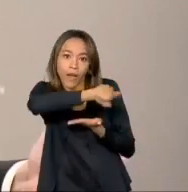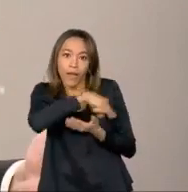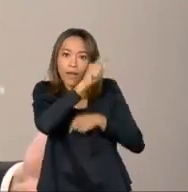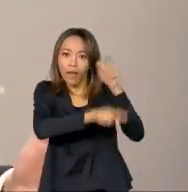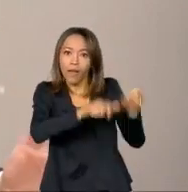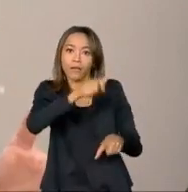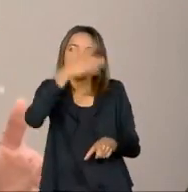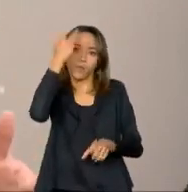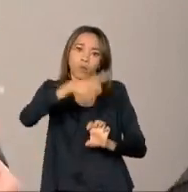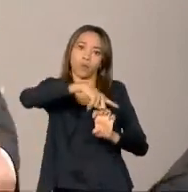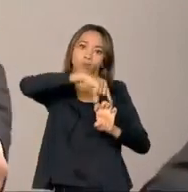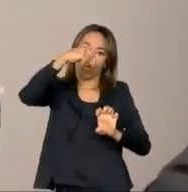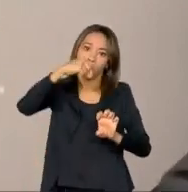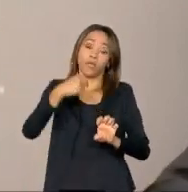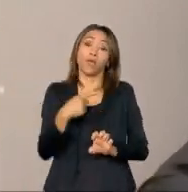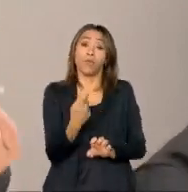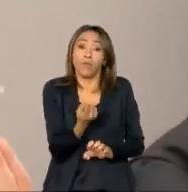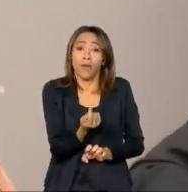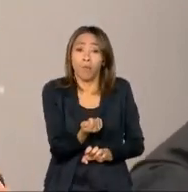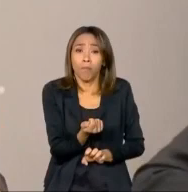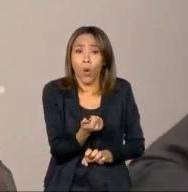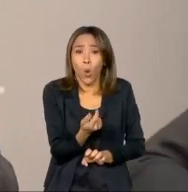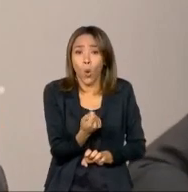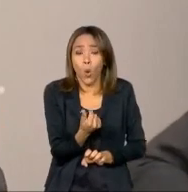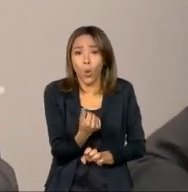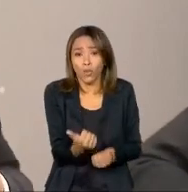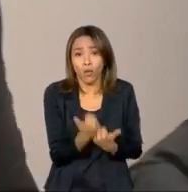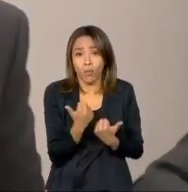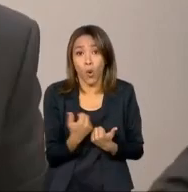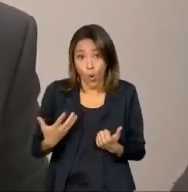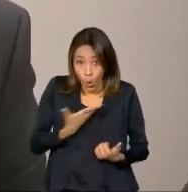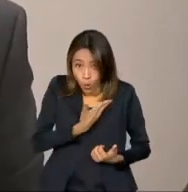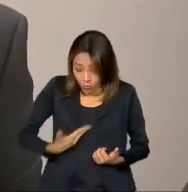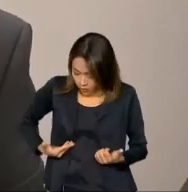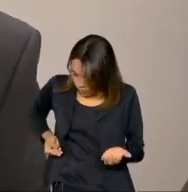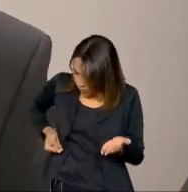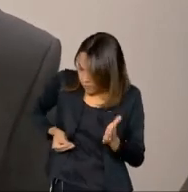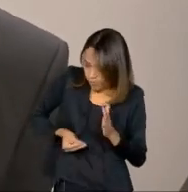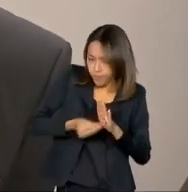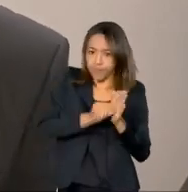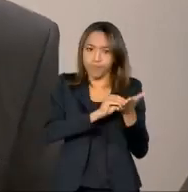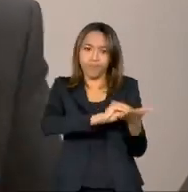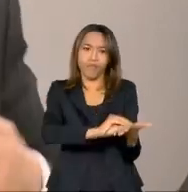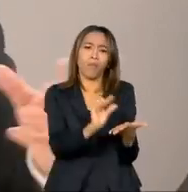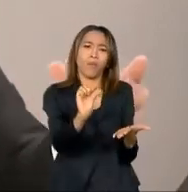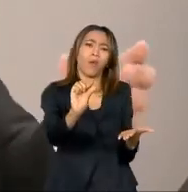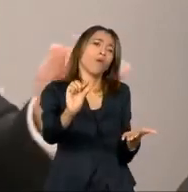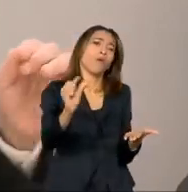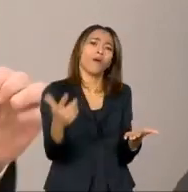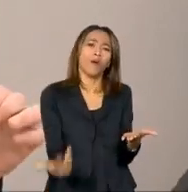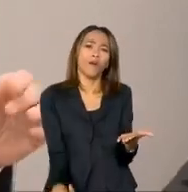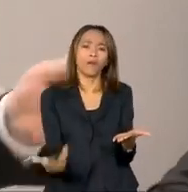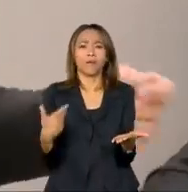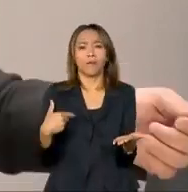essas pessoas é um subsídio pequeno. Alguns estados já conseguem fazer isso, como Santa Catarina, que o governo do estado é parceiro